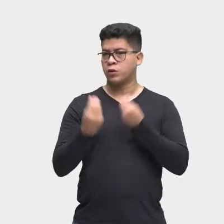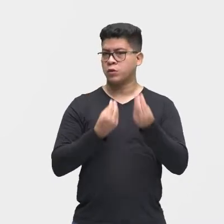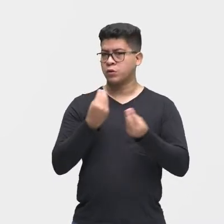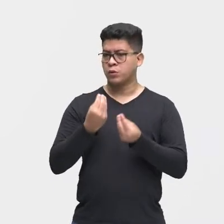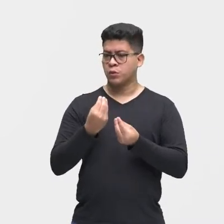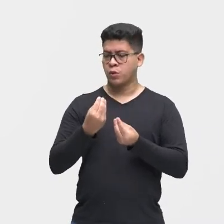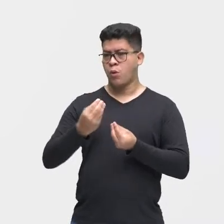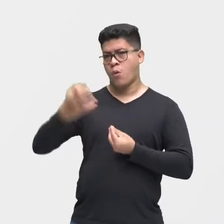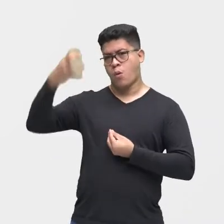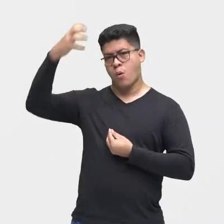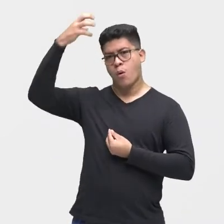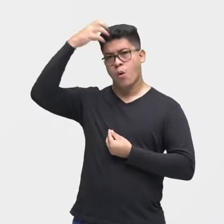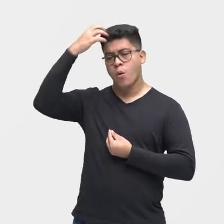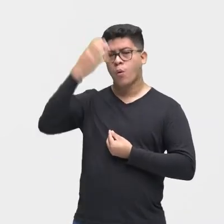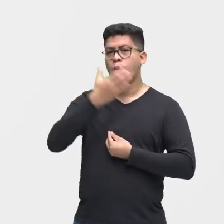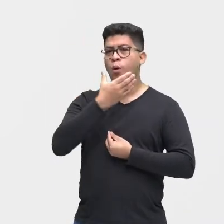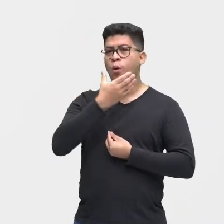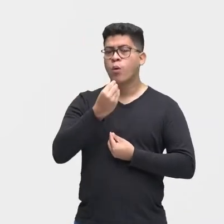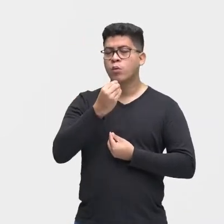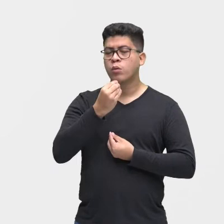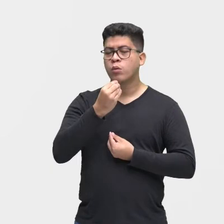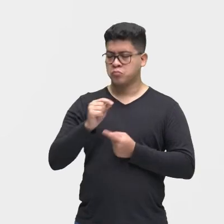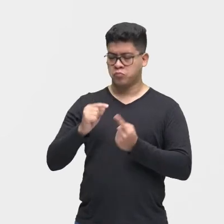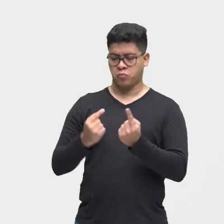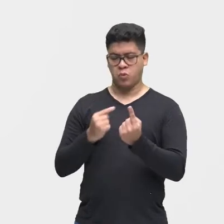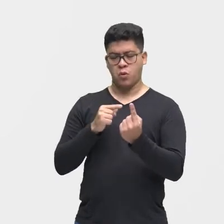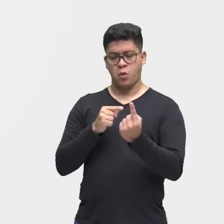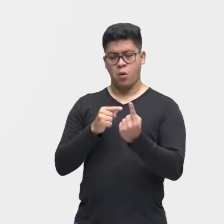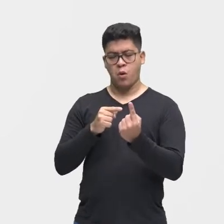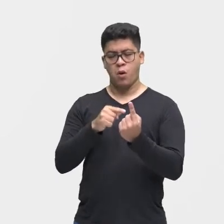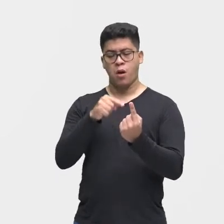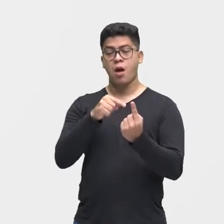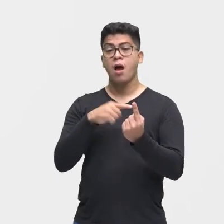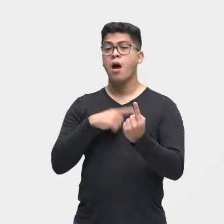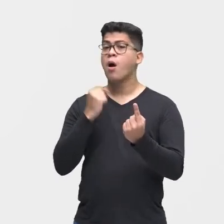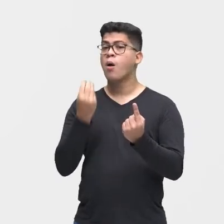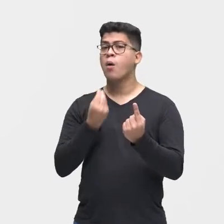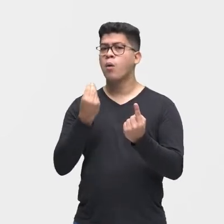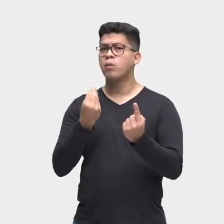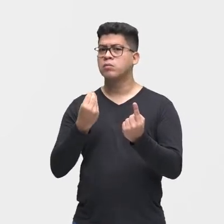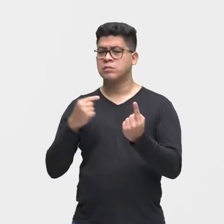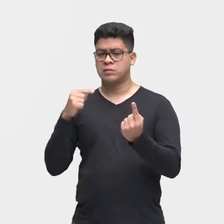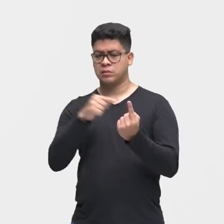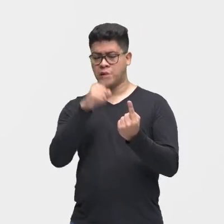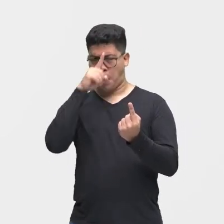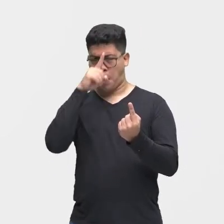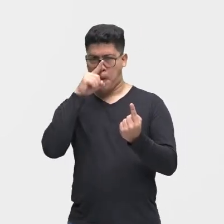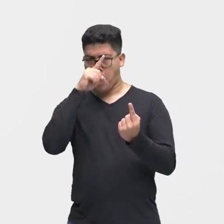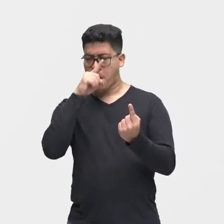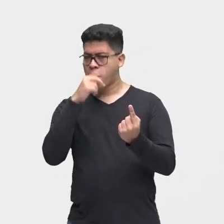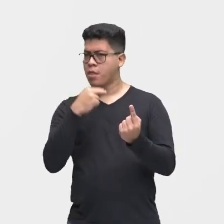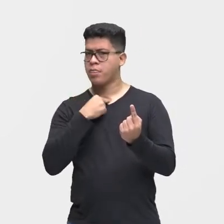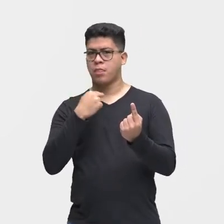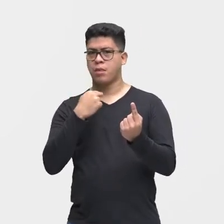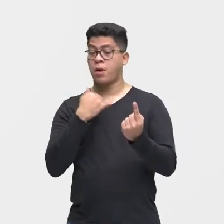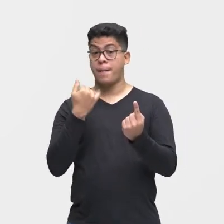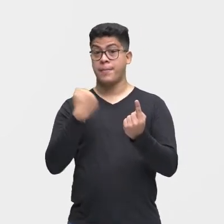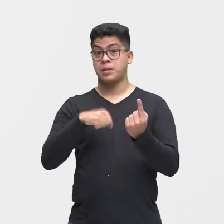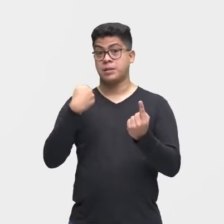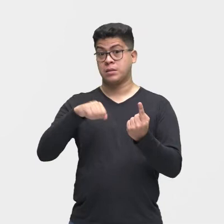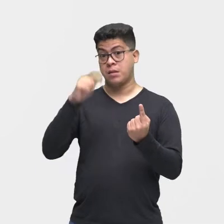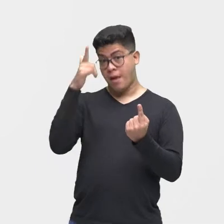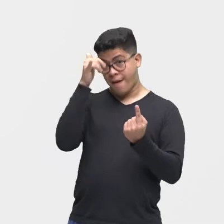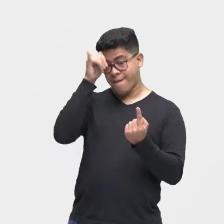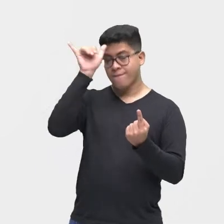e que seria o cheque seria colocar o rei em perigo não é permitido viu por isso que tem que prestar atenção lá